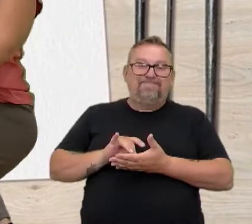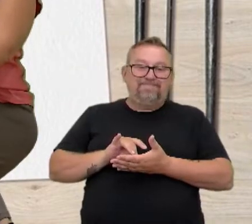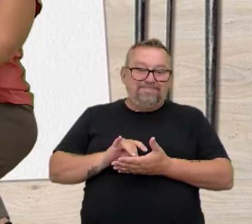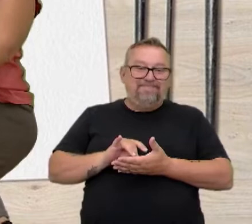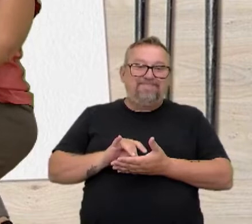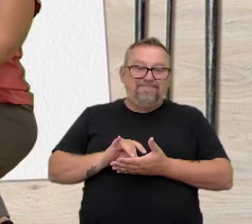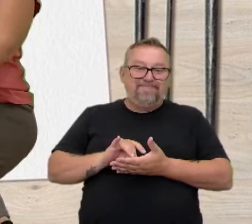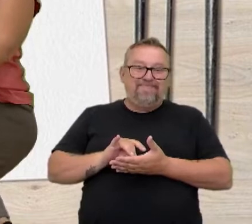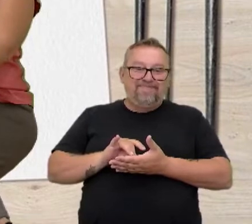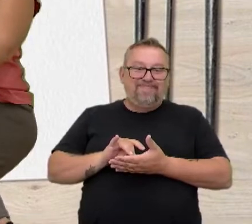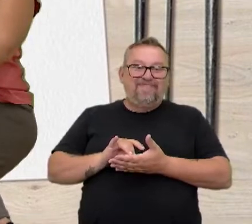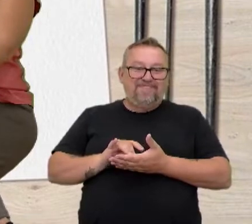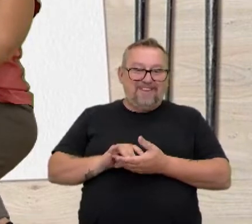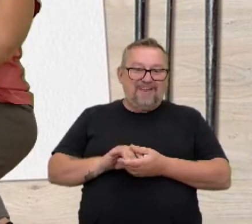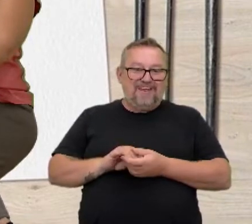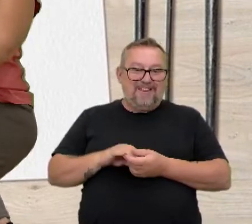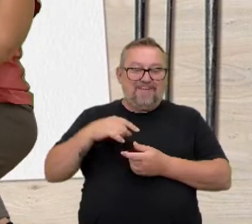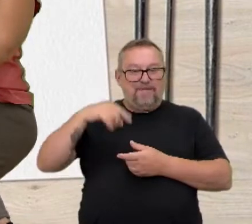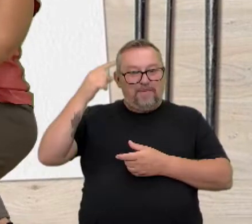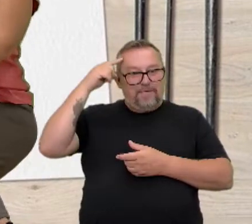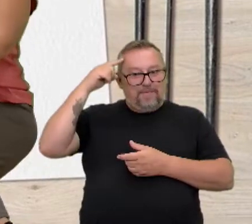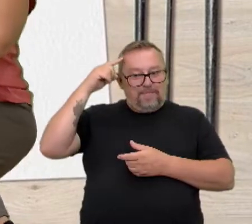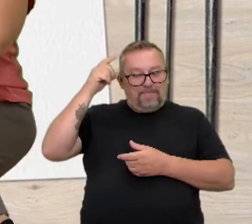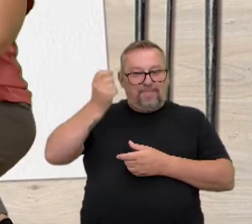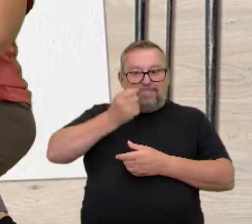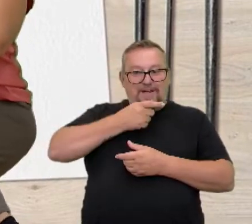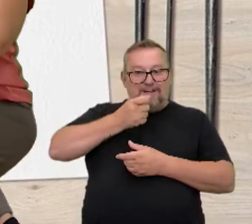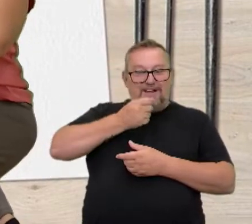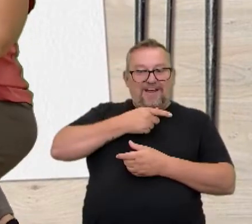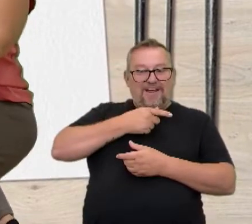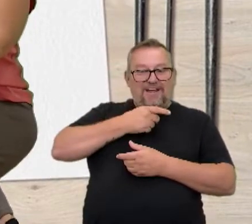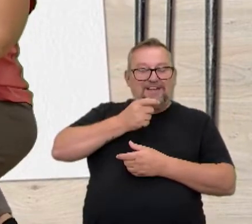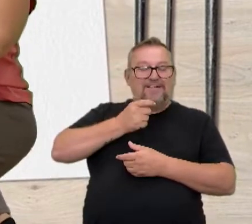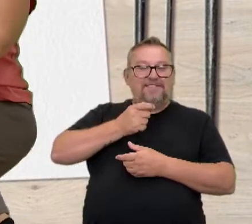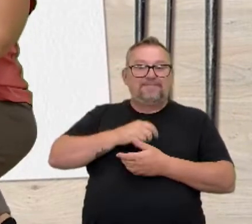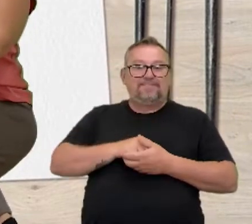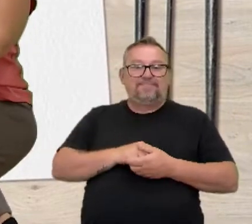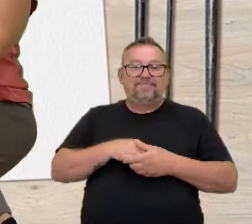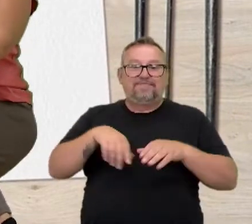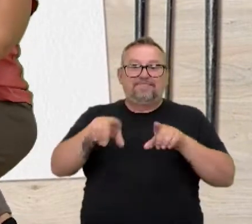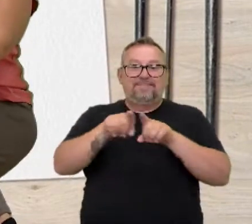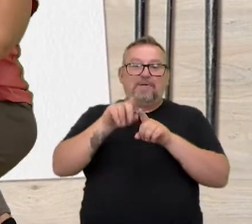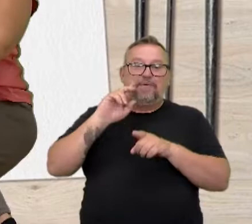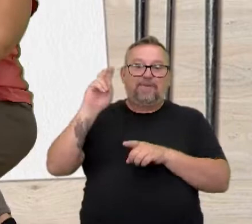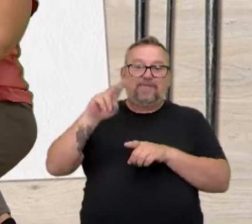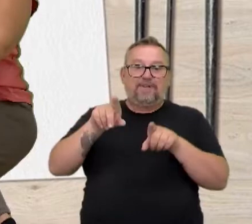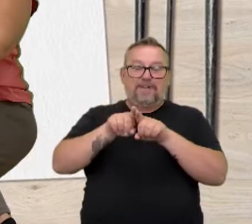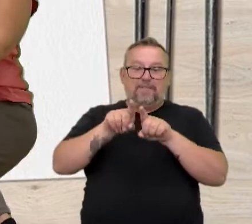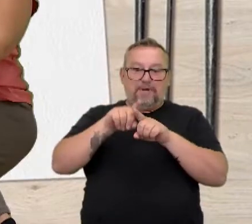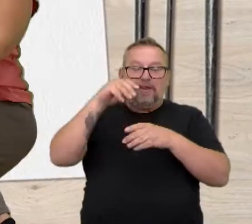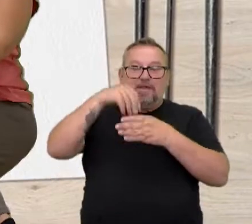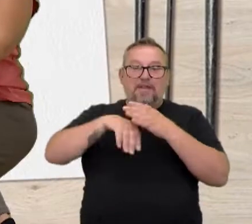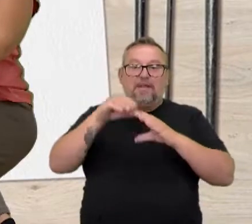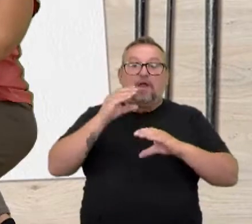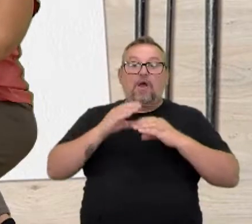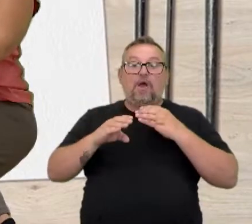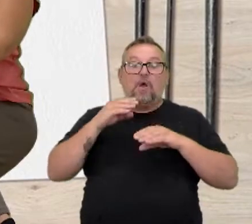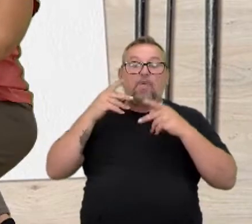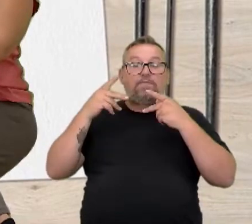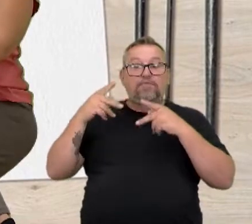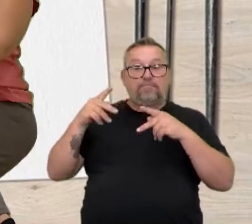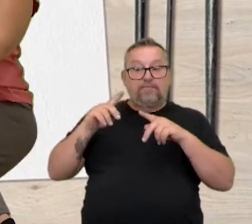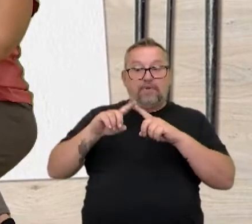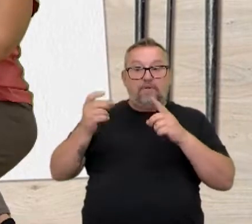a originária. Eu só penso na paródia. E às vezes eu já me deparei, falando já de criação e comunicação publicitária, com